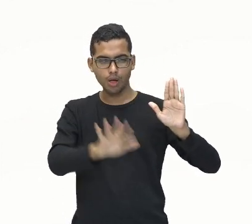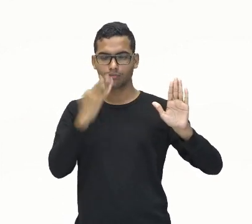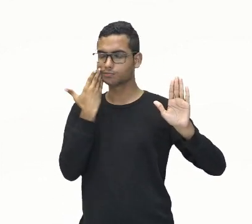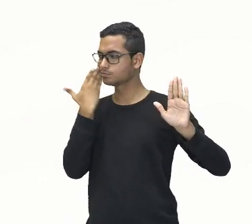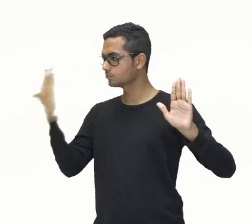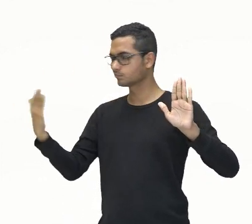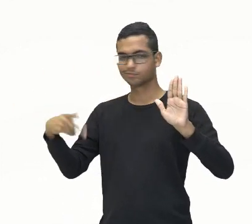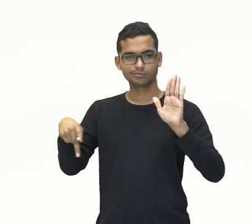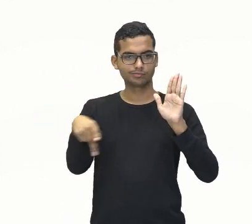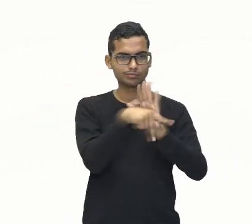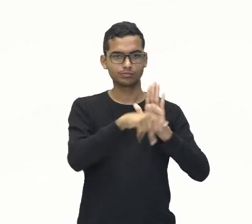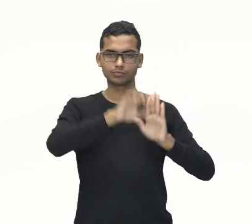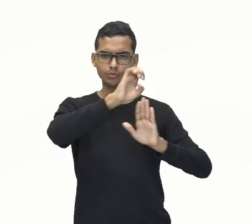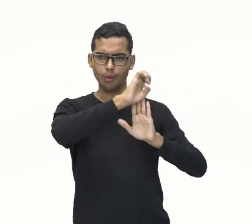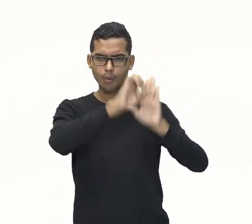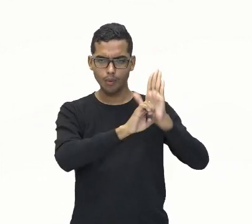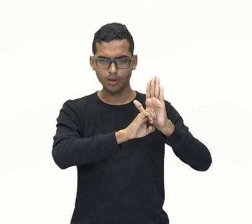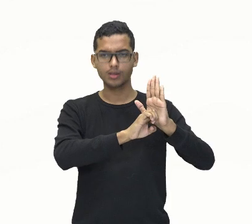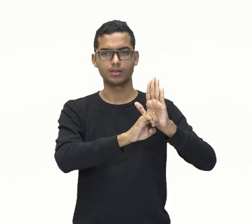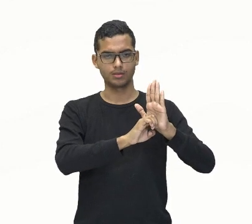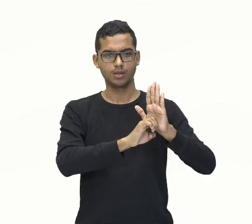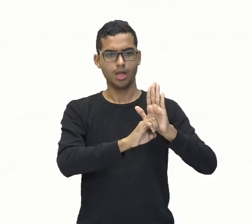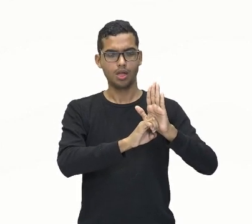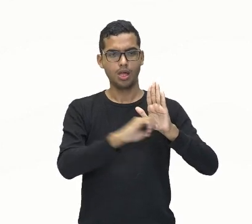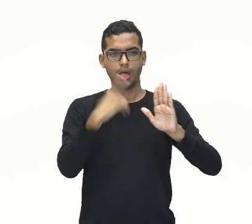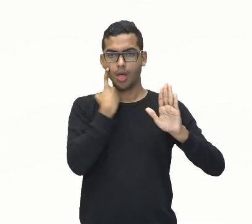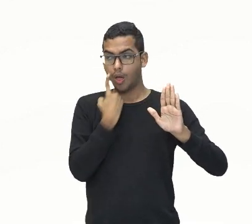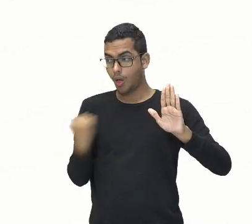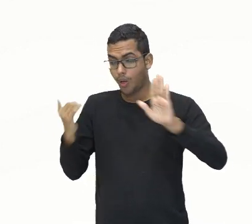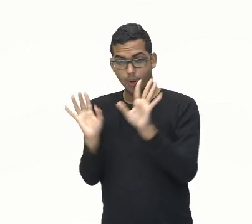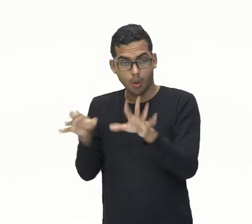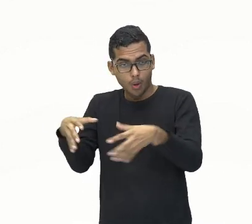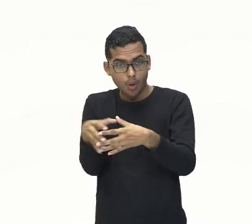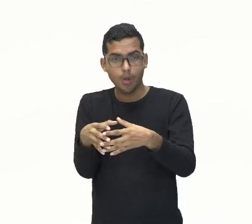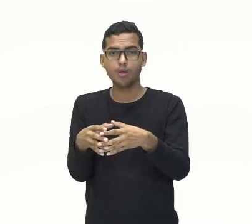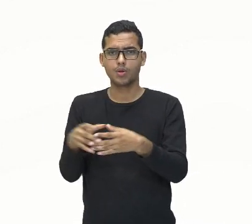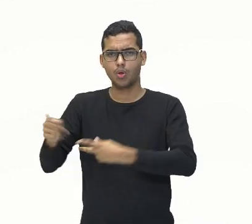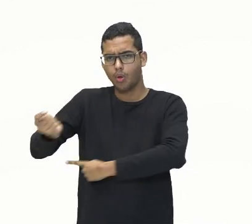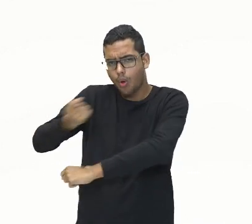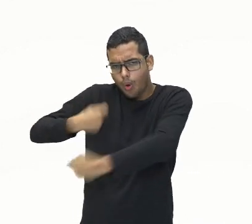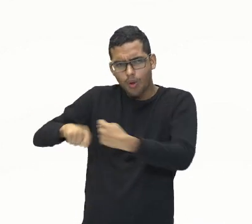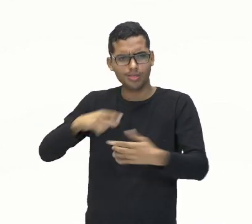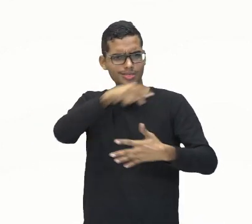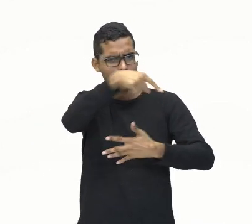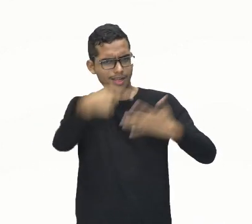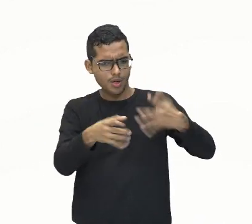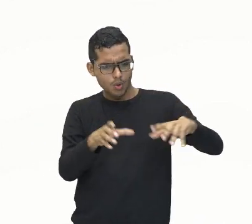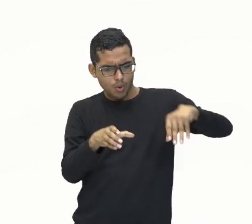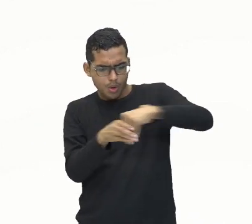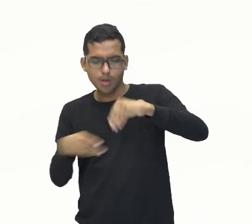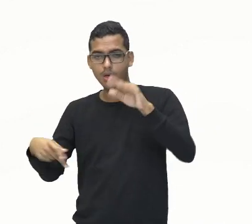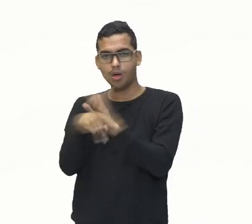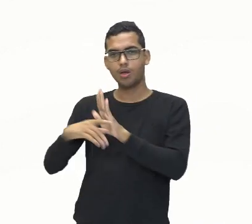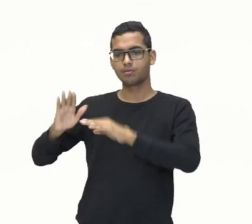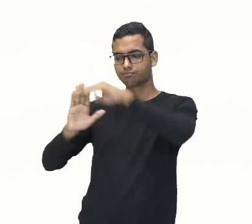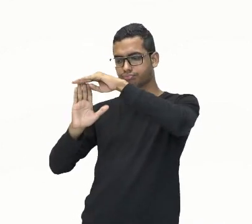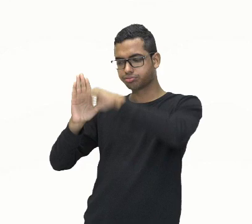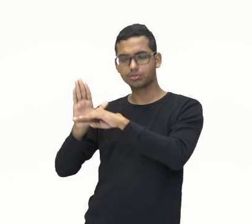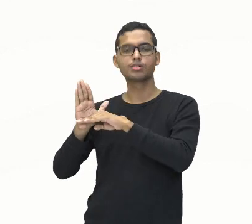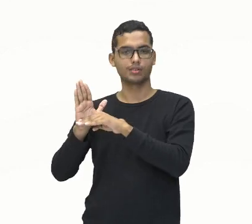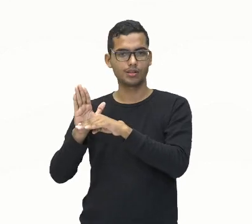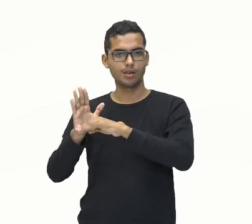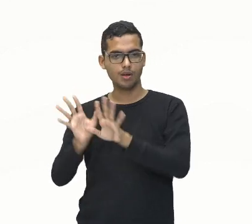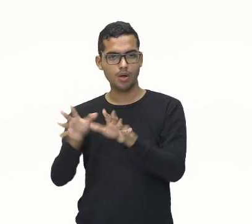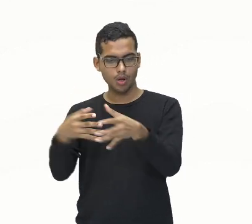no estatuto desses blocos econômicos, entram aí vários outros setores, né,